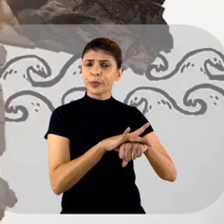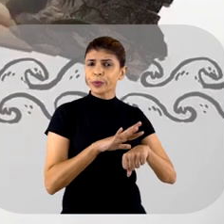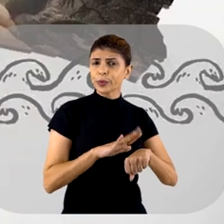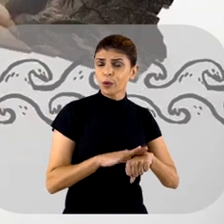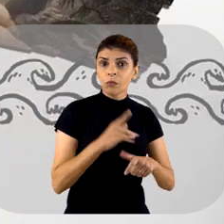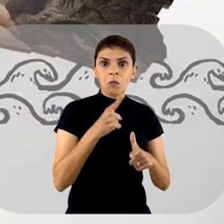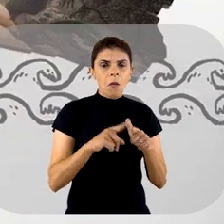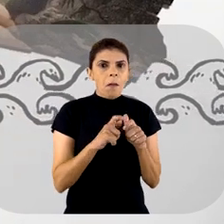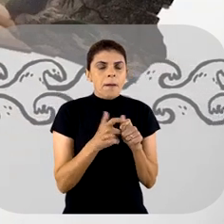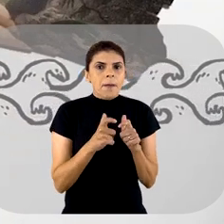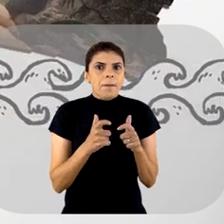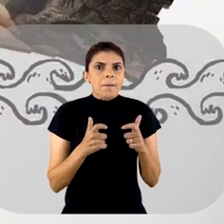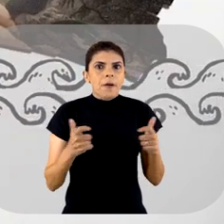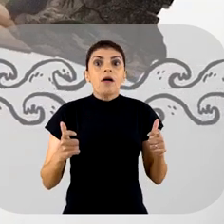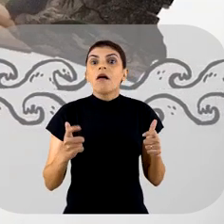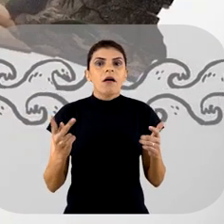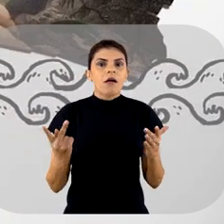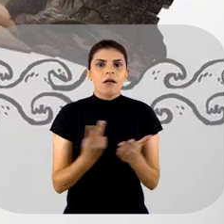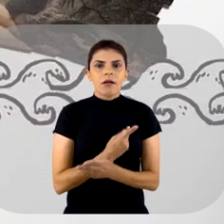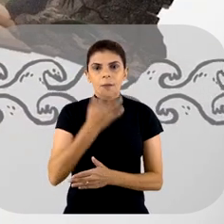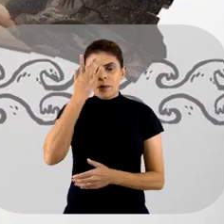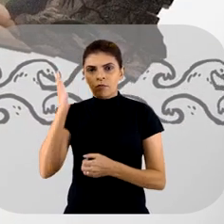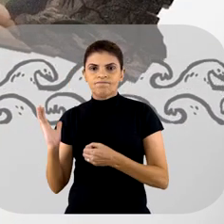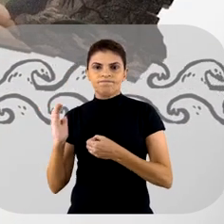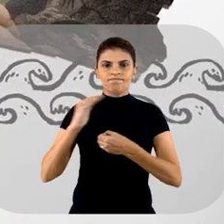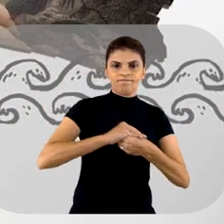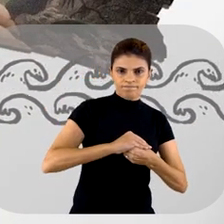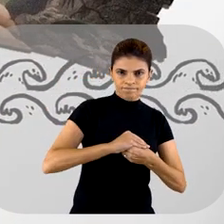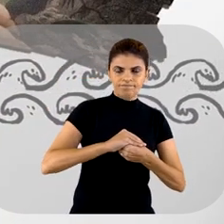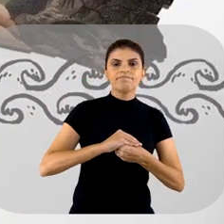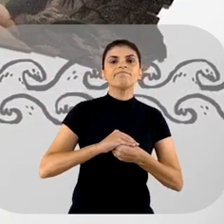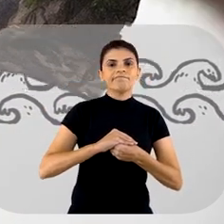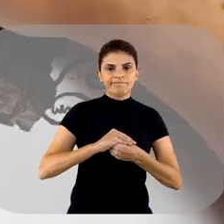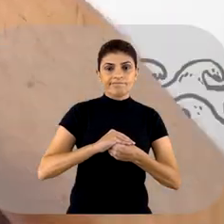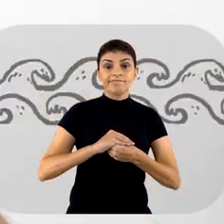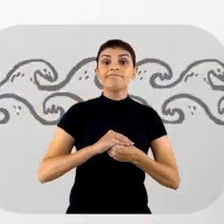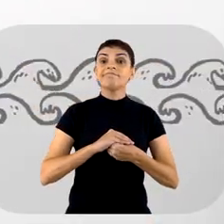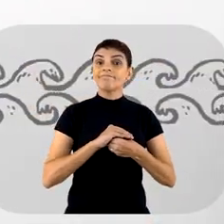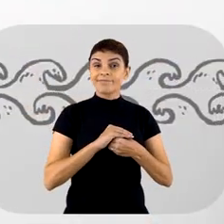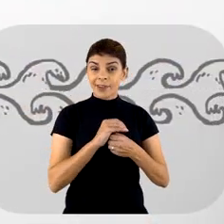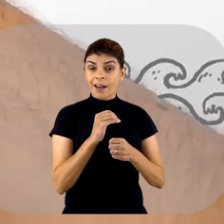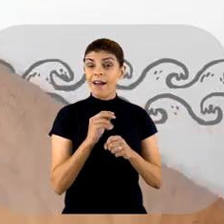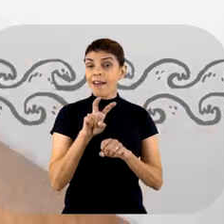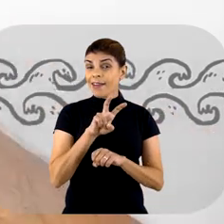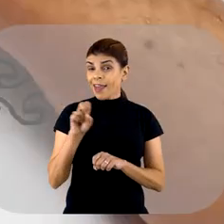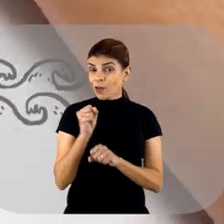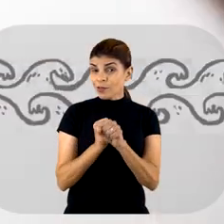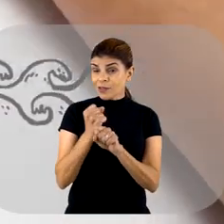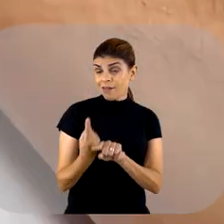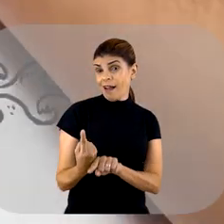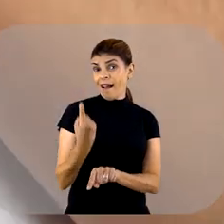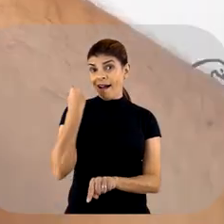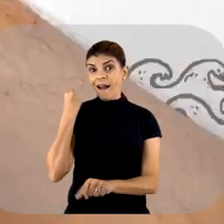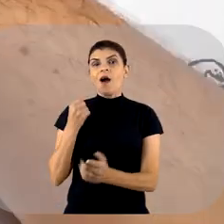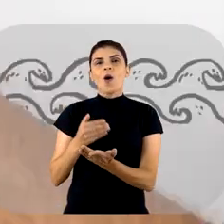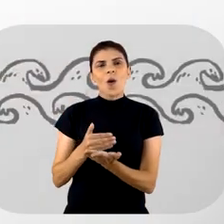os problemas ficaram mais graves com a chegada dos colonizadores. Foi lá, 500 anos